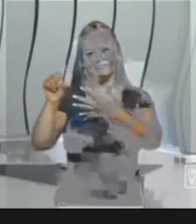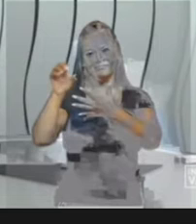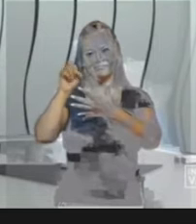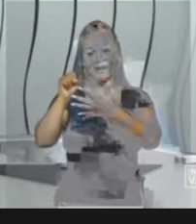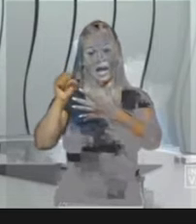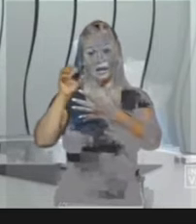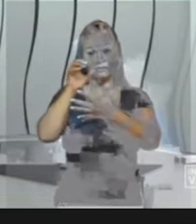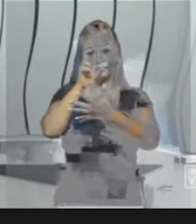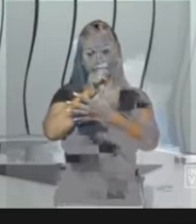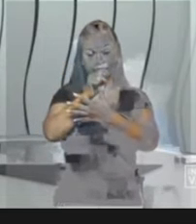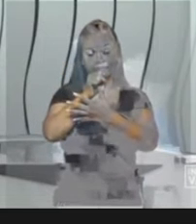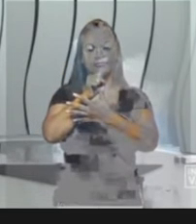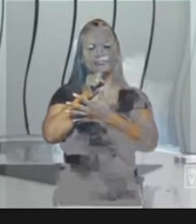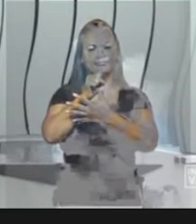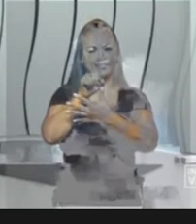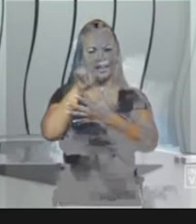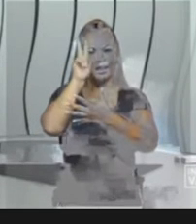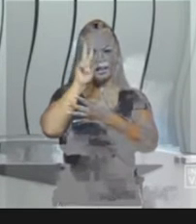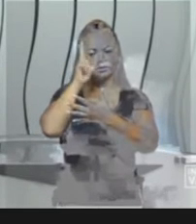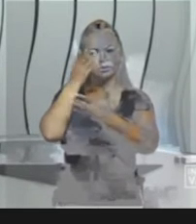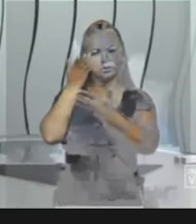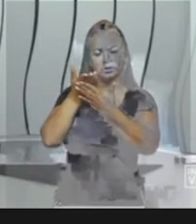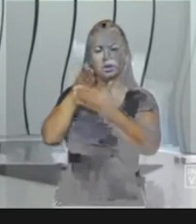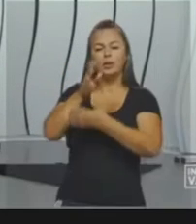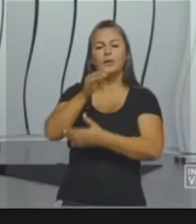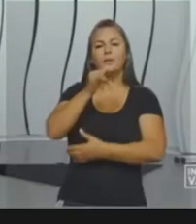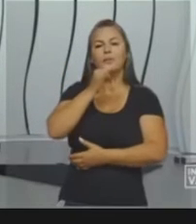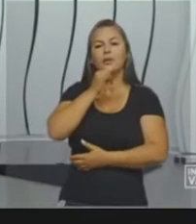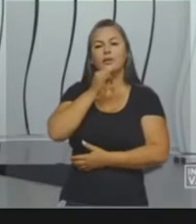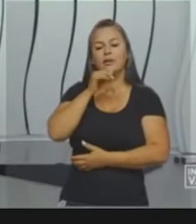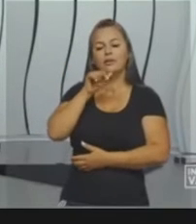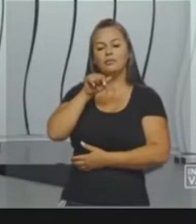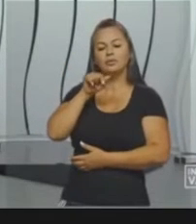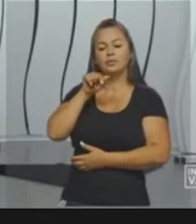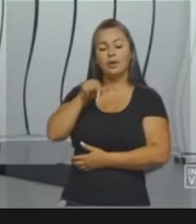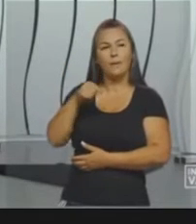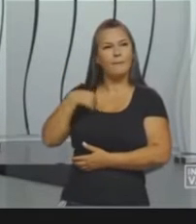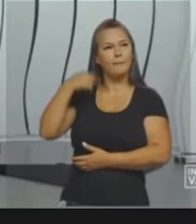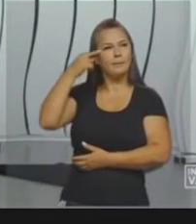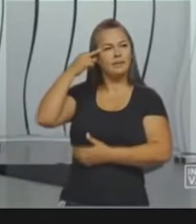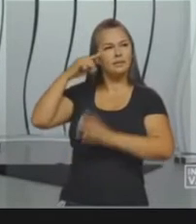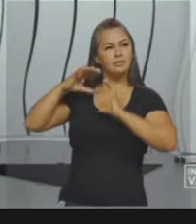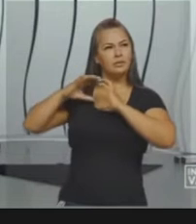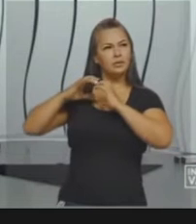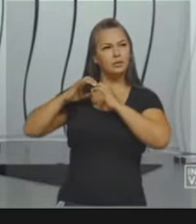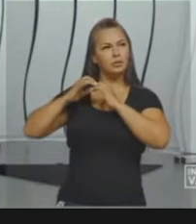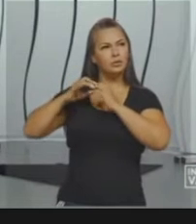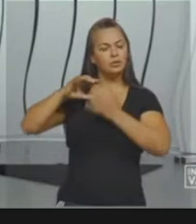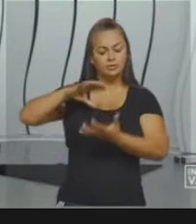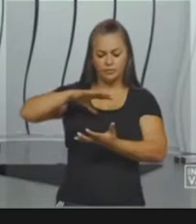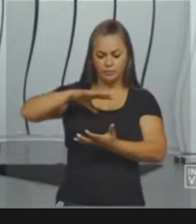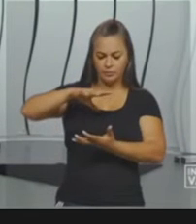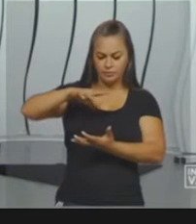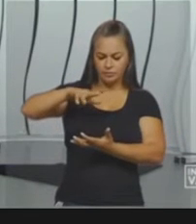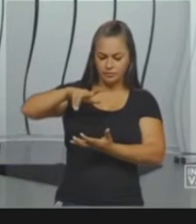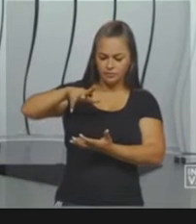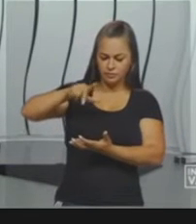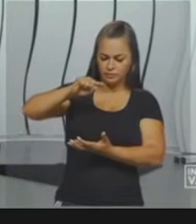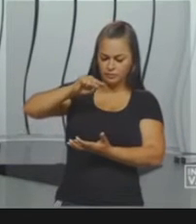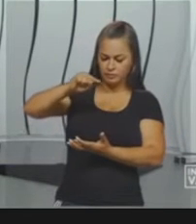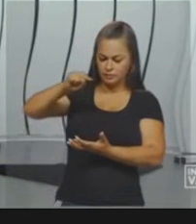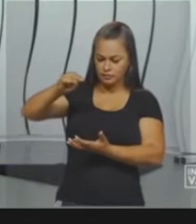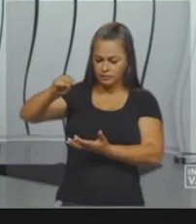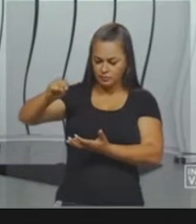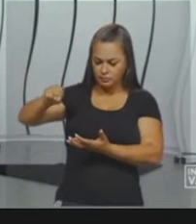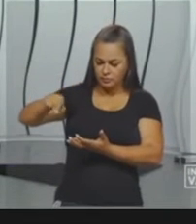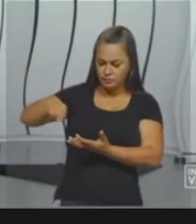Mas, quando pensamos na terra, na parte terrestre, na crosta terrestre, na litosfera,